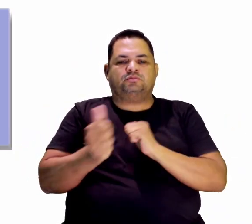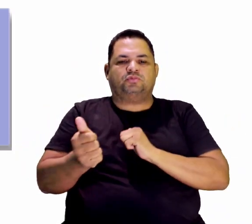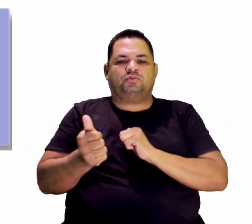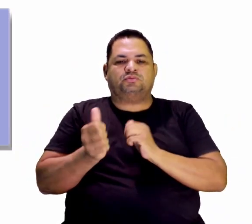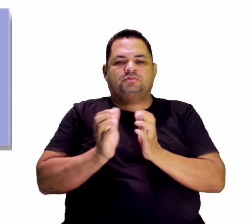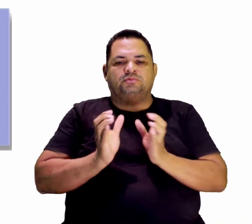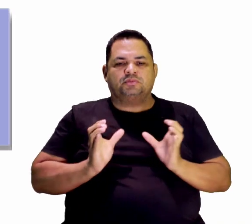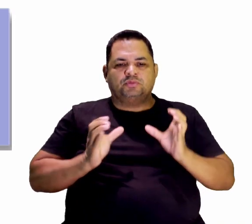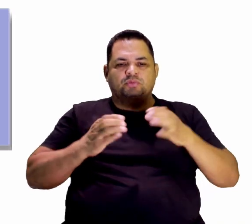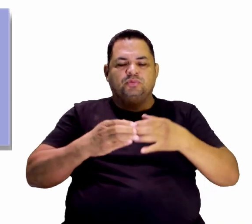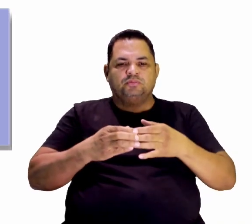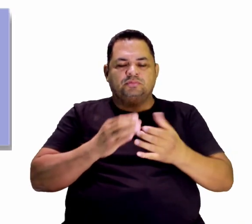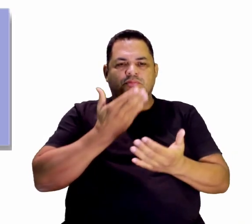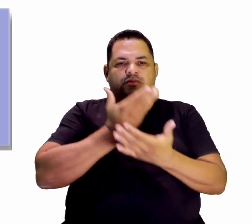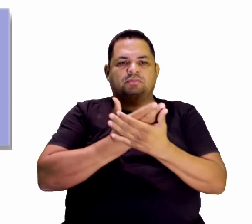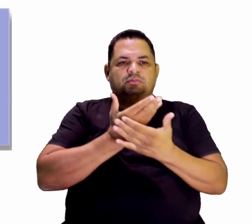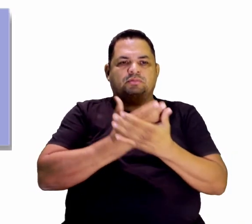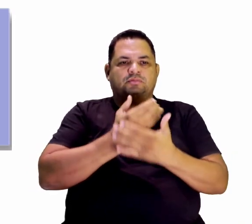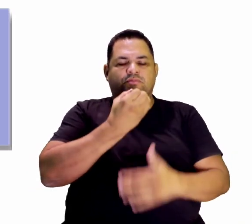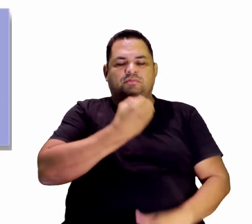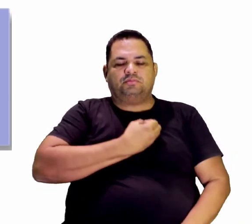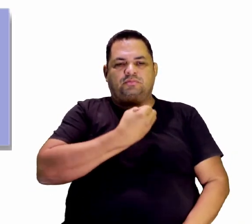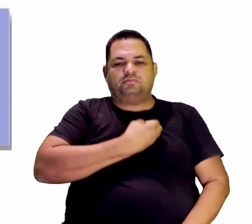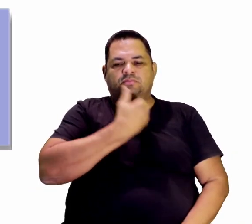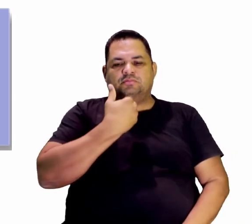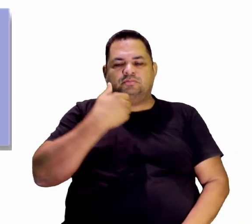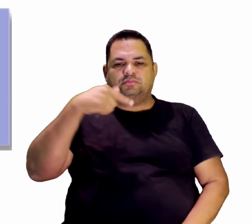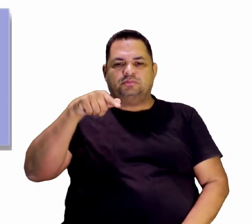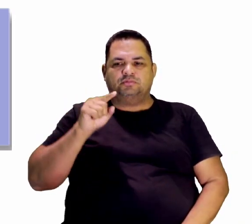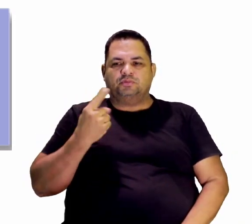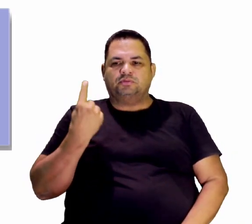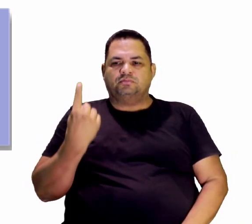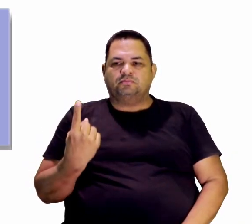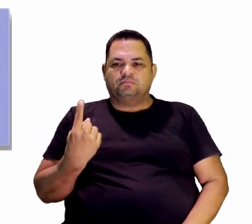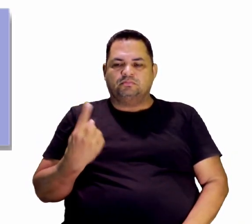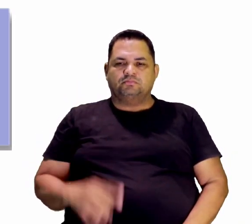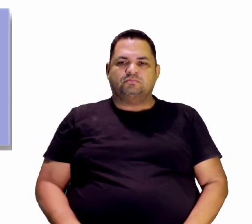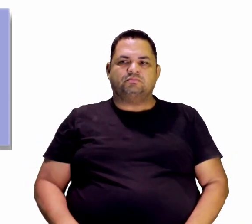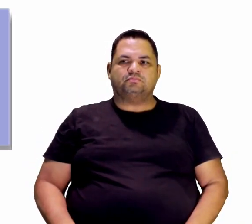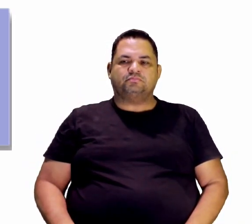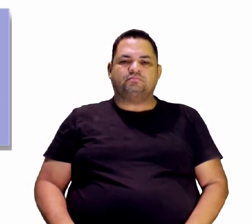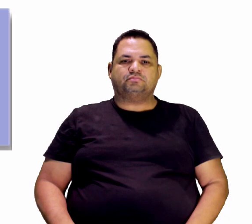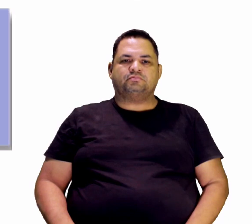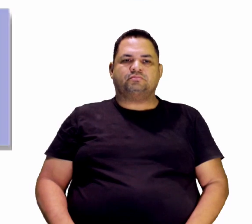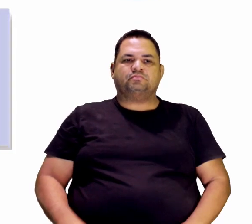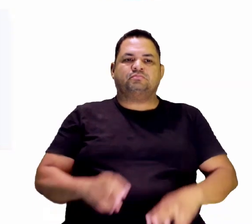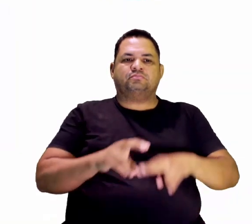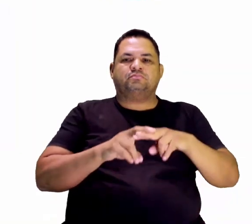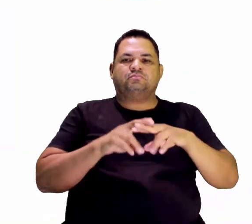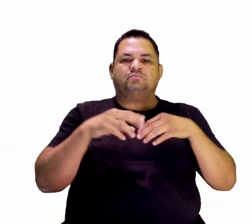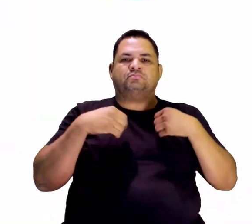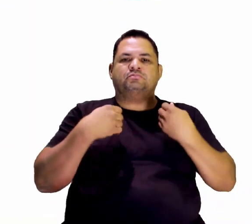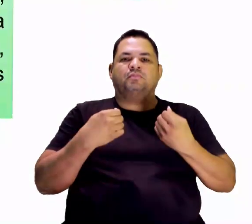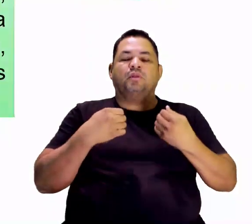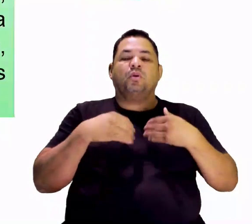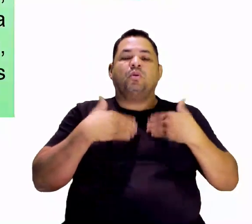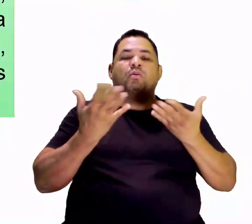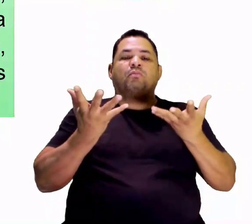dos fundamentos nos esportes. Veremos também o voleibol, o handebol, o basquete, o futsal